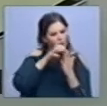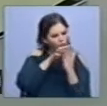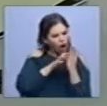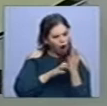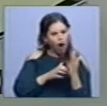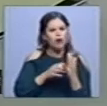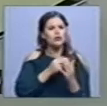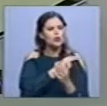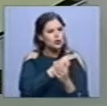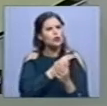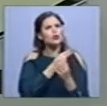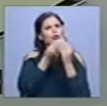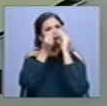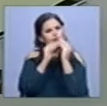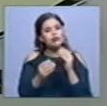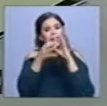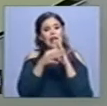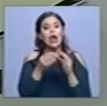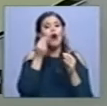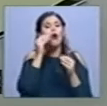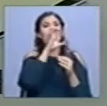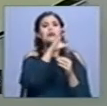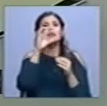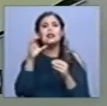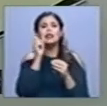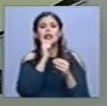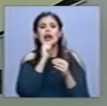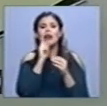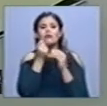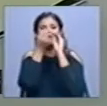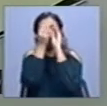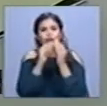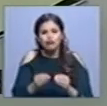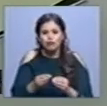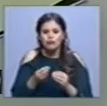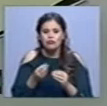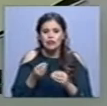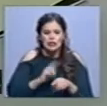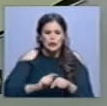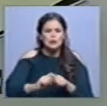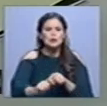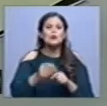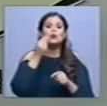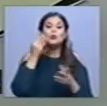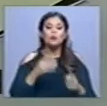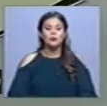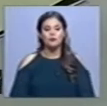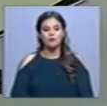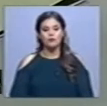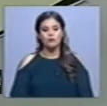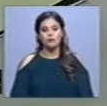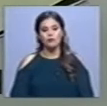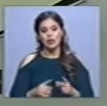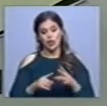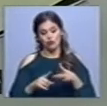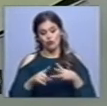académico, sobre como é que a ciência depois veio construir-se ao longo desse período. Depois, 2 livros de